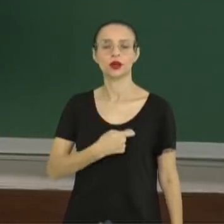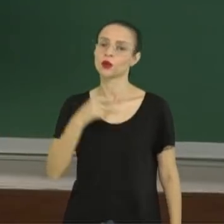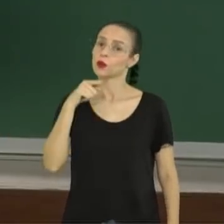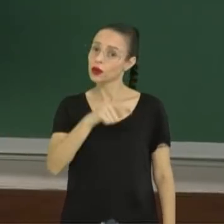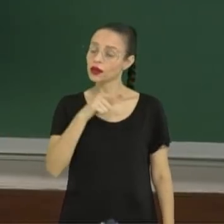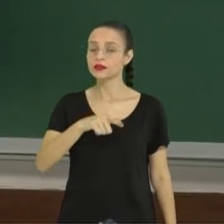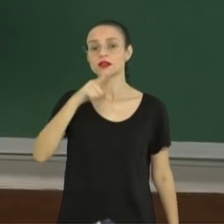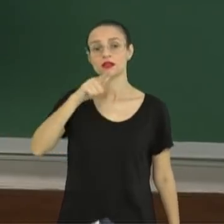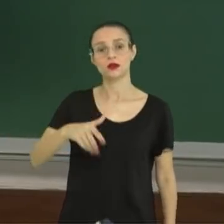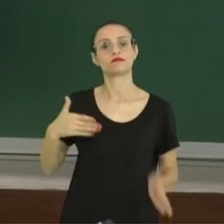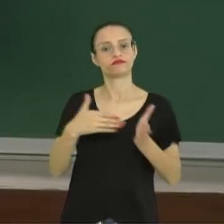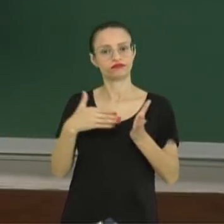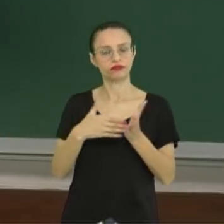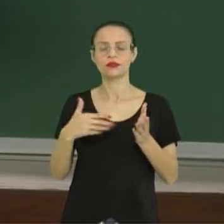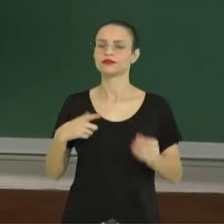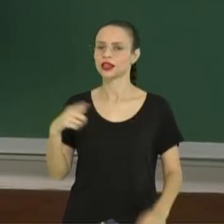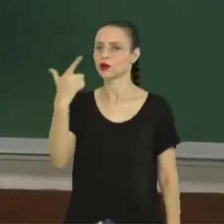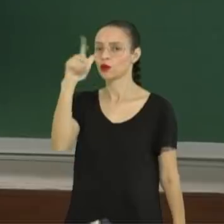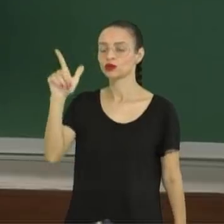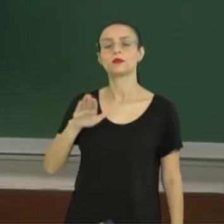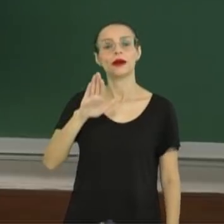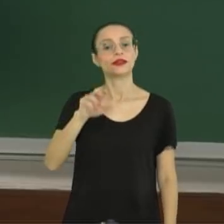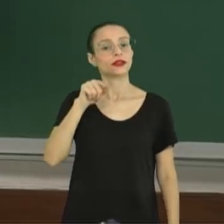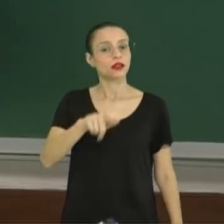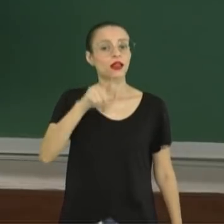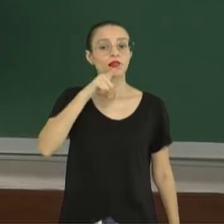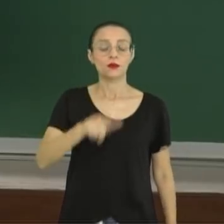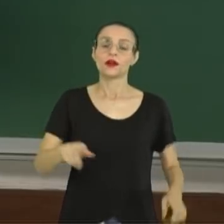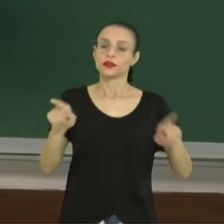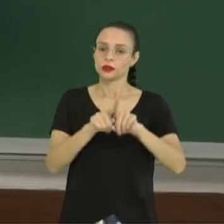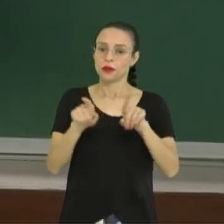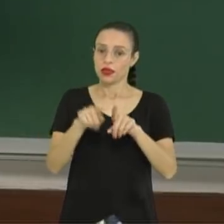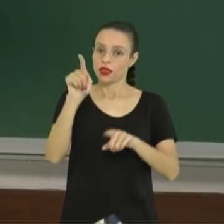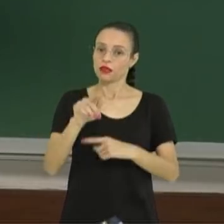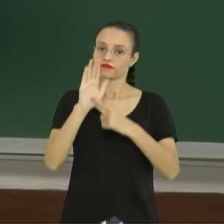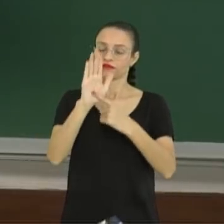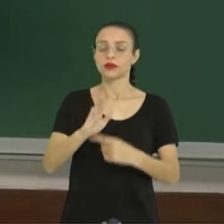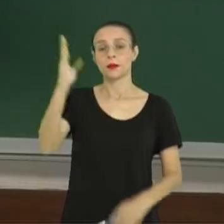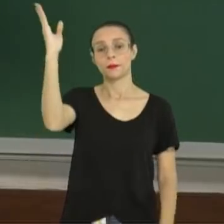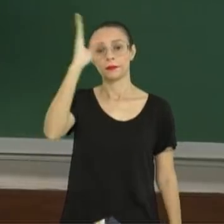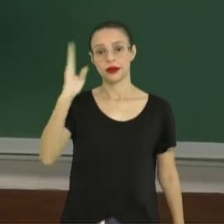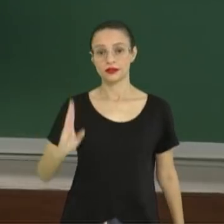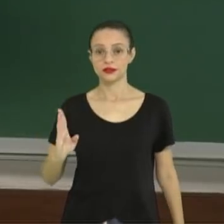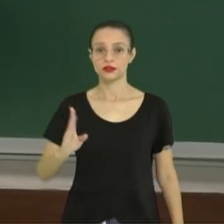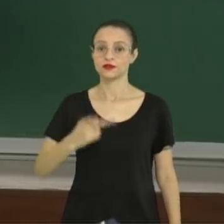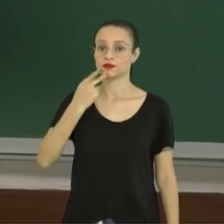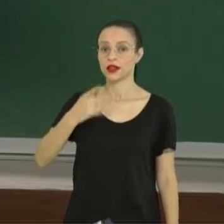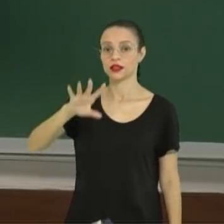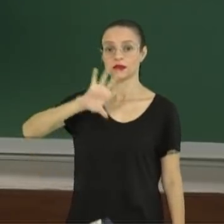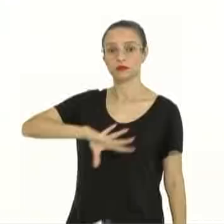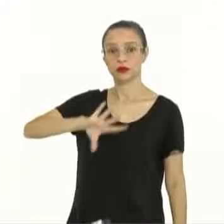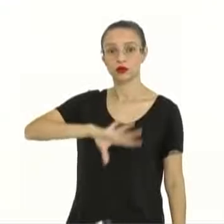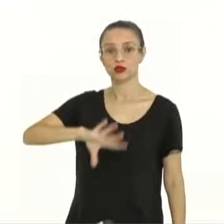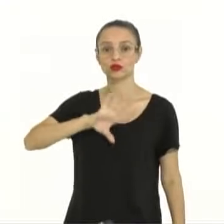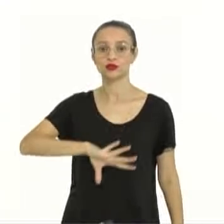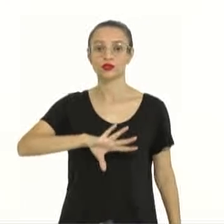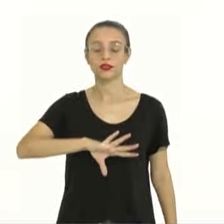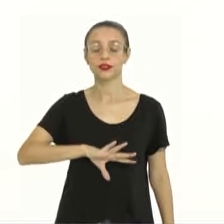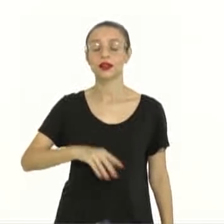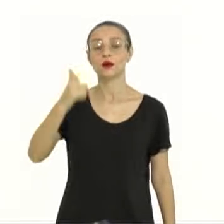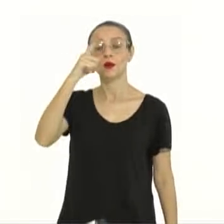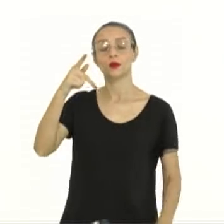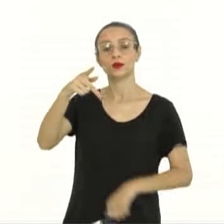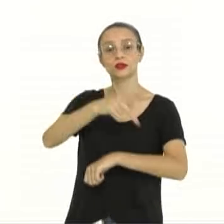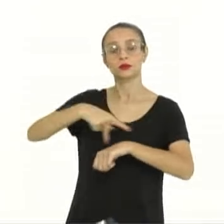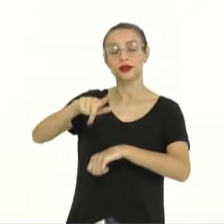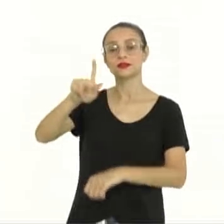também é um impedimento. Existem outros, né? Mas essa também acaba se destacando. O Brasil, onde é falado o português, e nos países da Guiana Francesa,